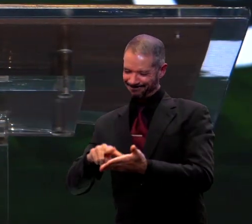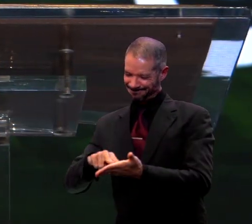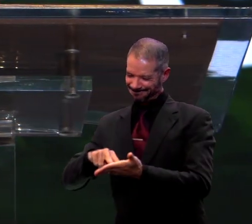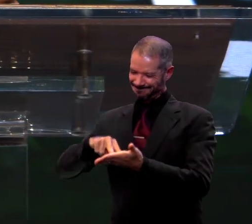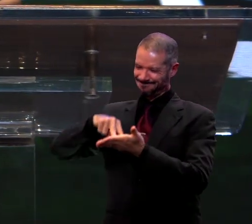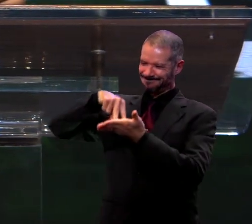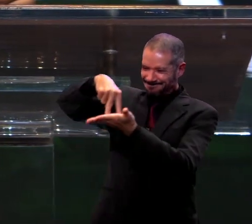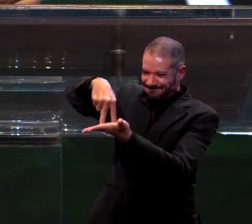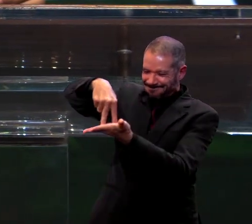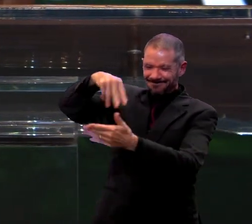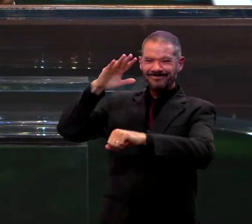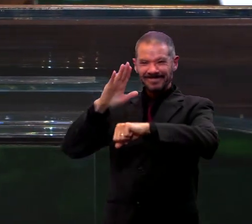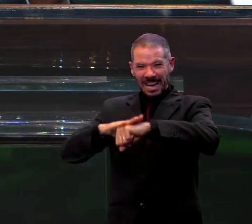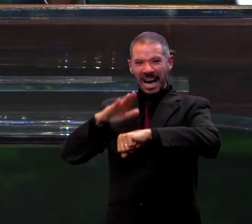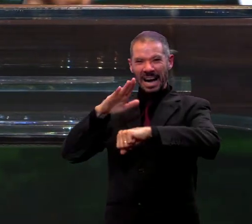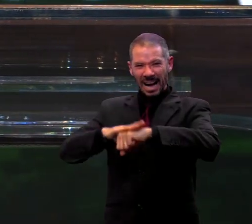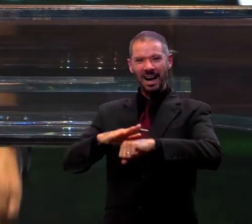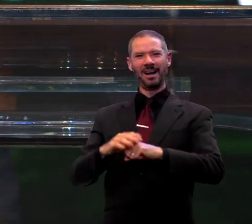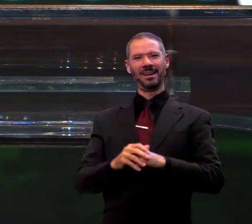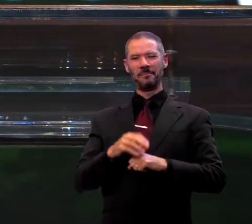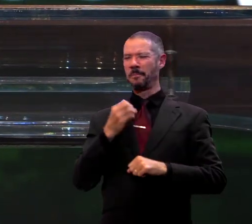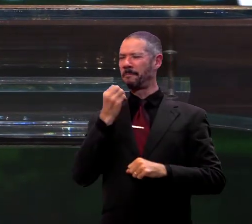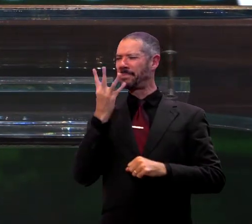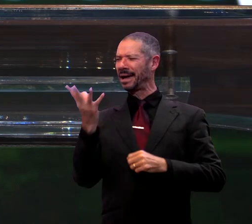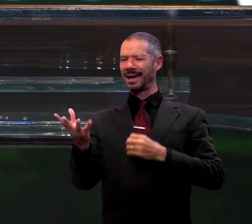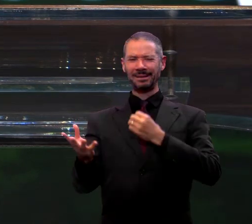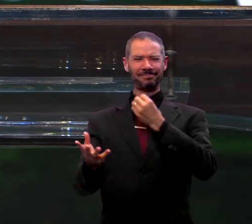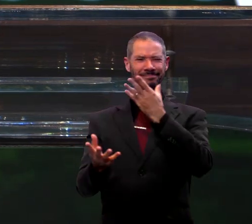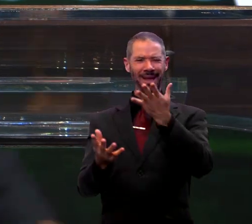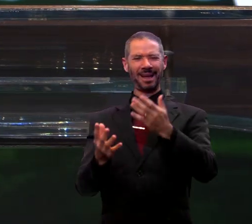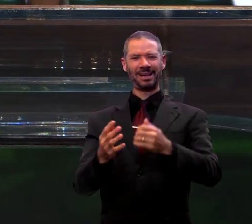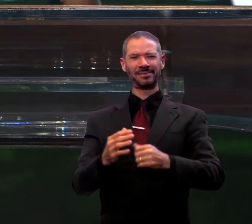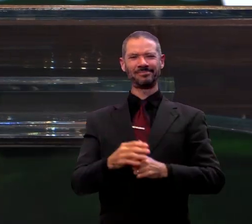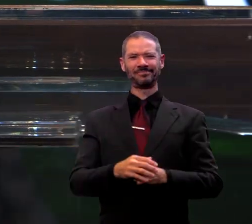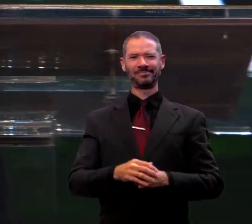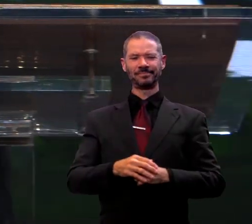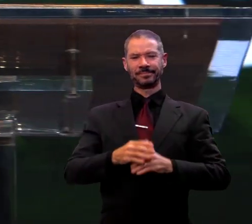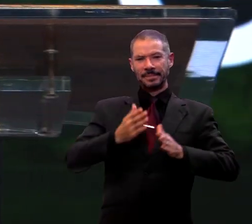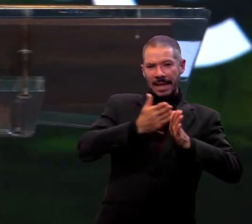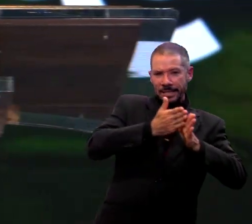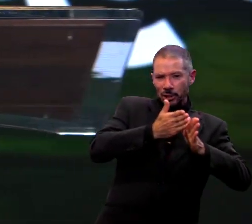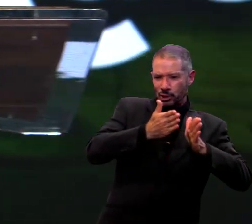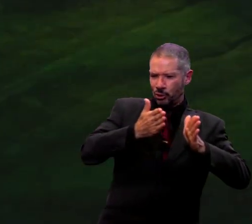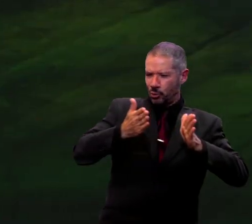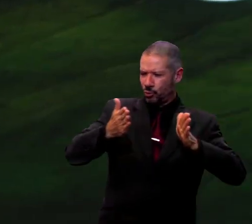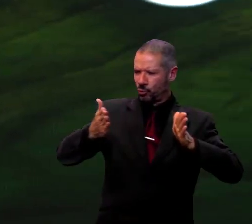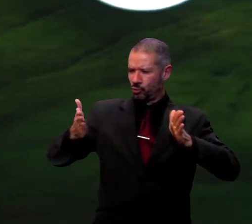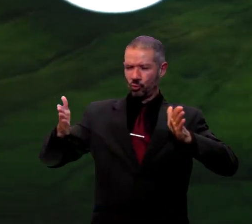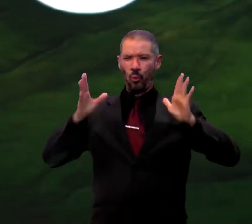e agir para o bem. Uma jornada de santidade